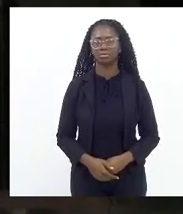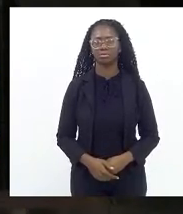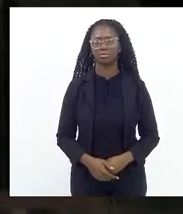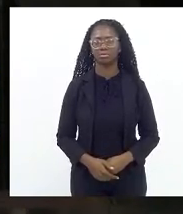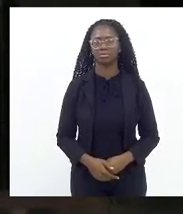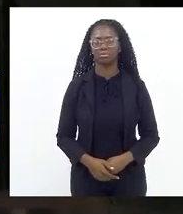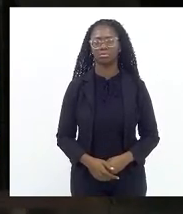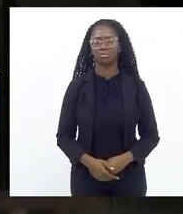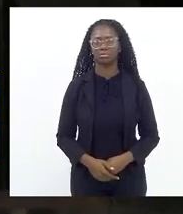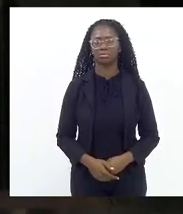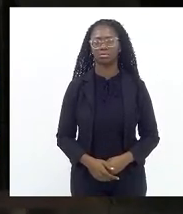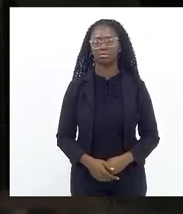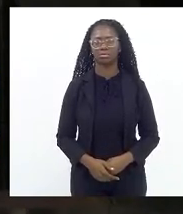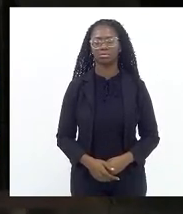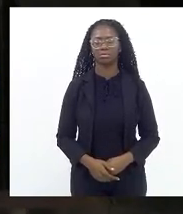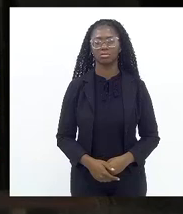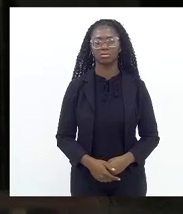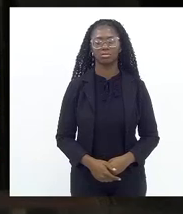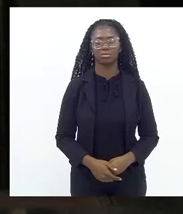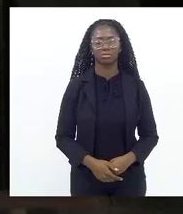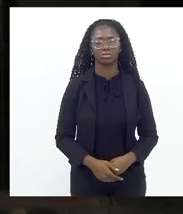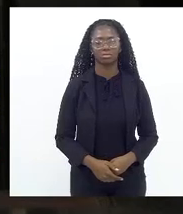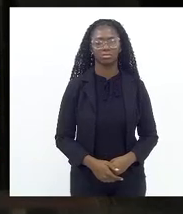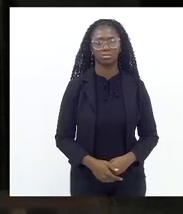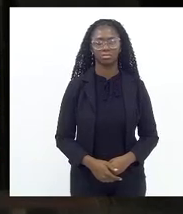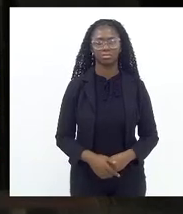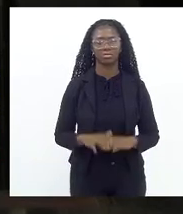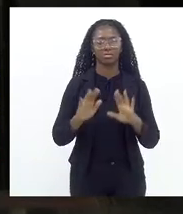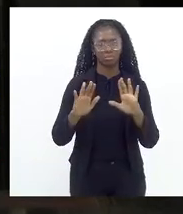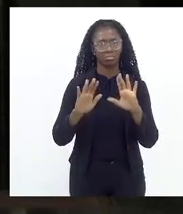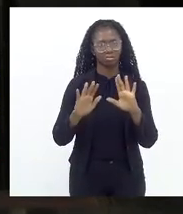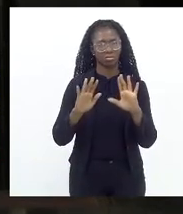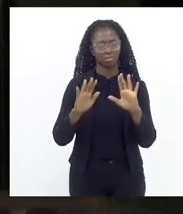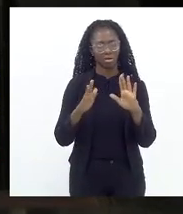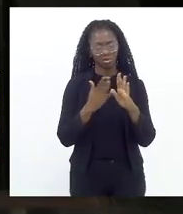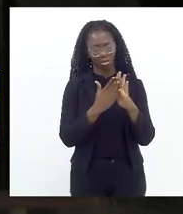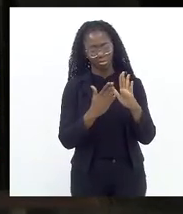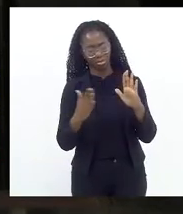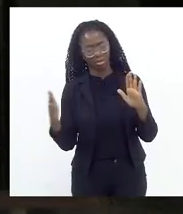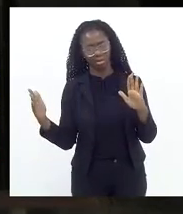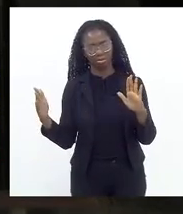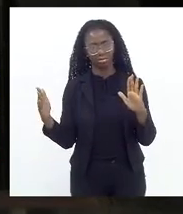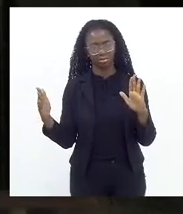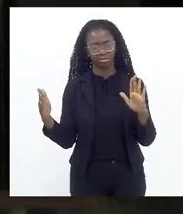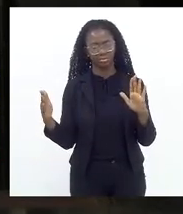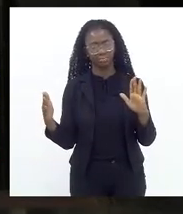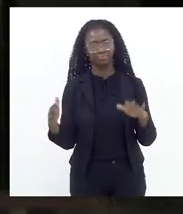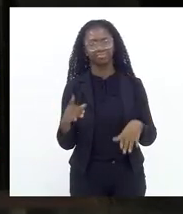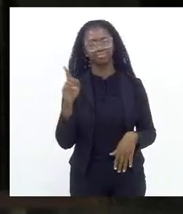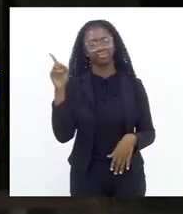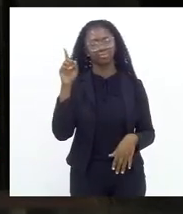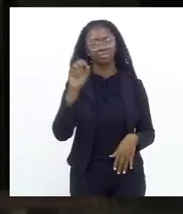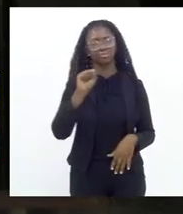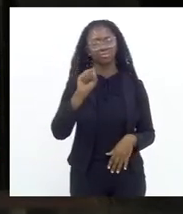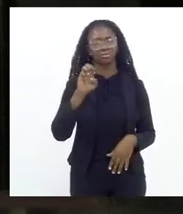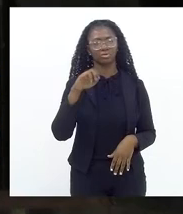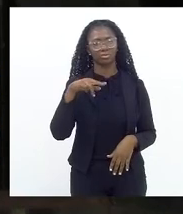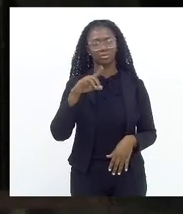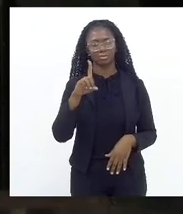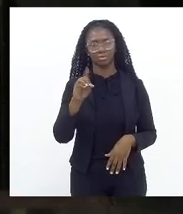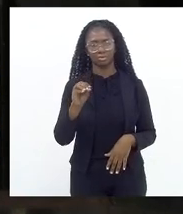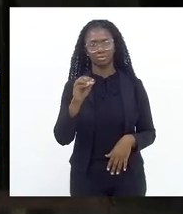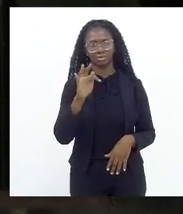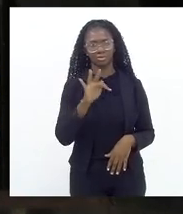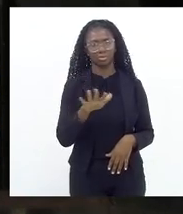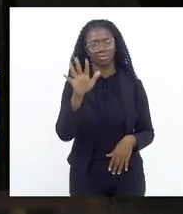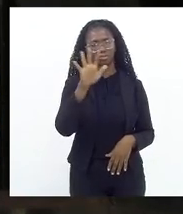e nesse contexto, nesse cenário, num dado momento, o Senado da República, o Senado Federal,